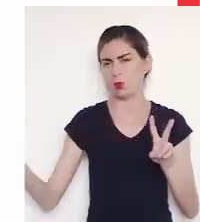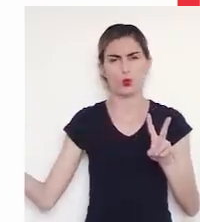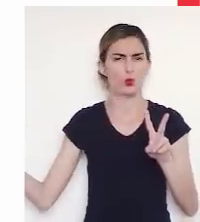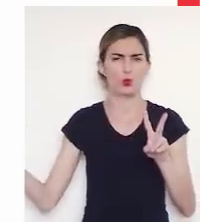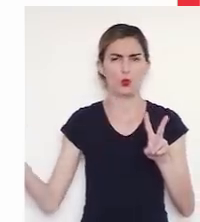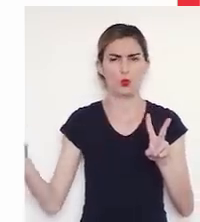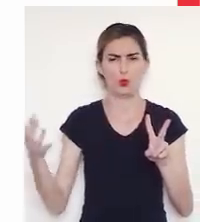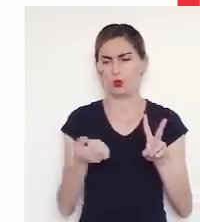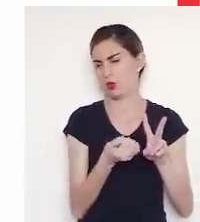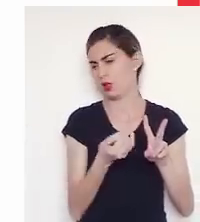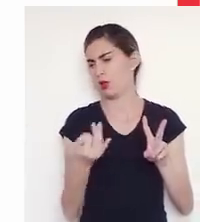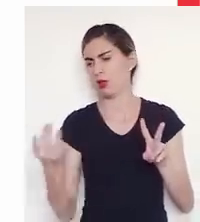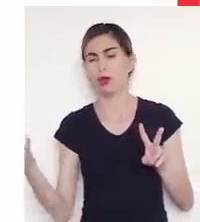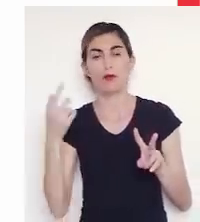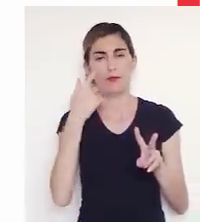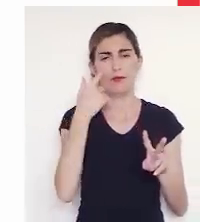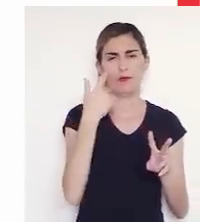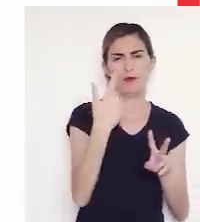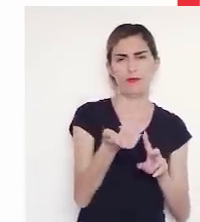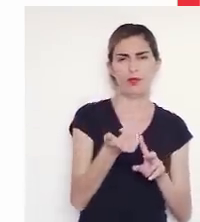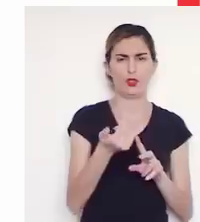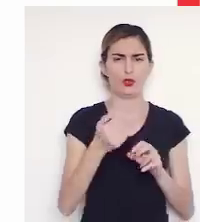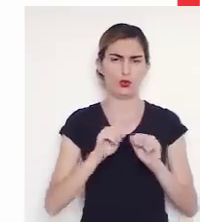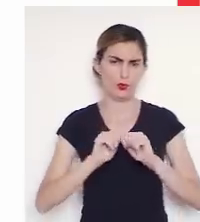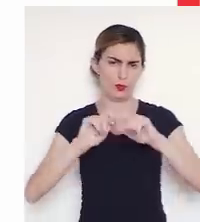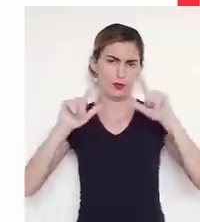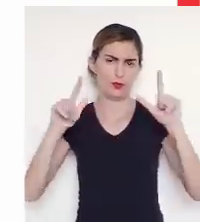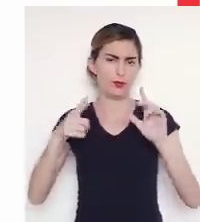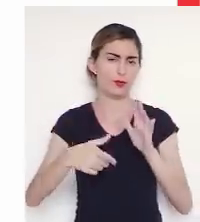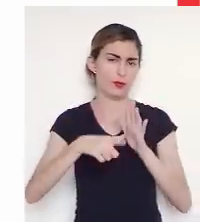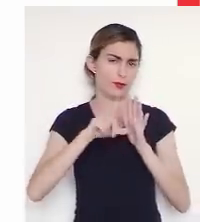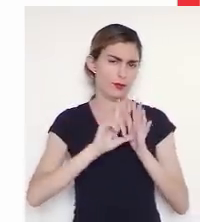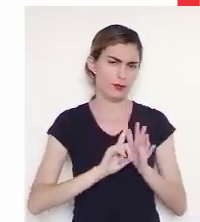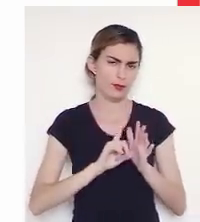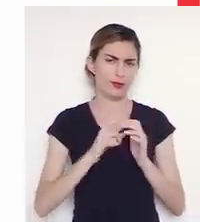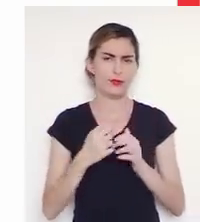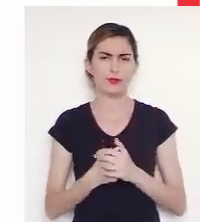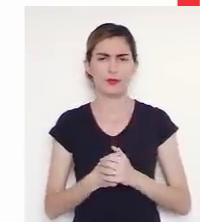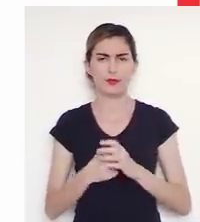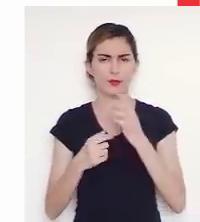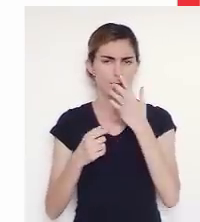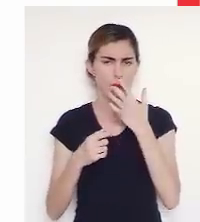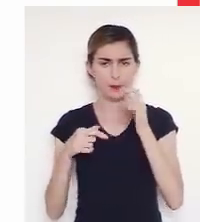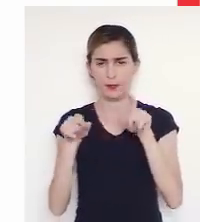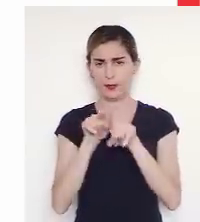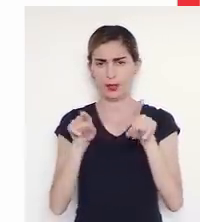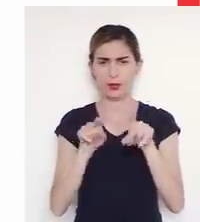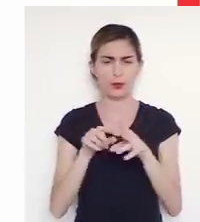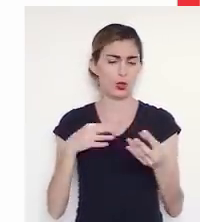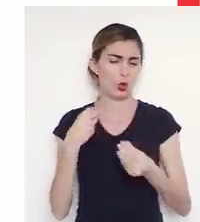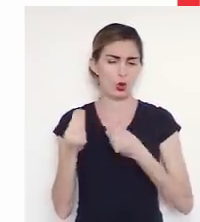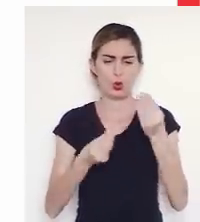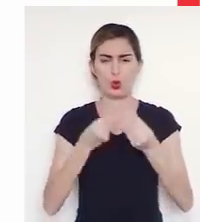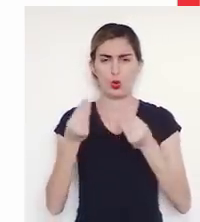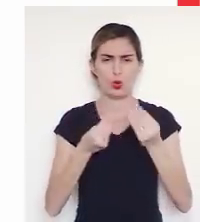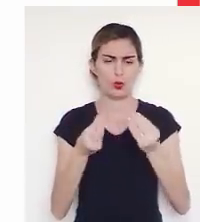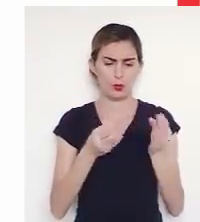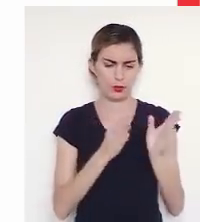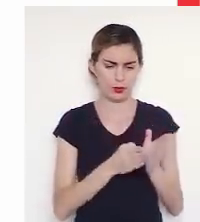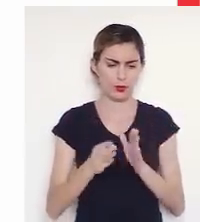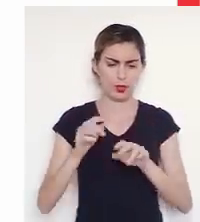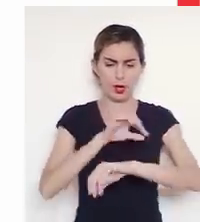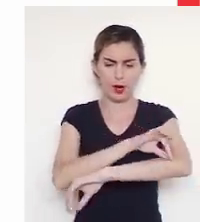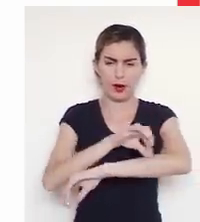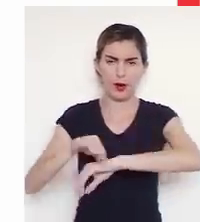periódica. Inclusive, já foi visto ali no slide anterior. E também como eles se posicionam na